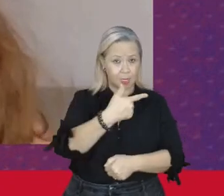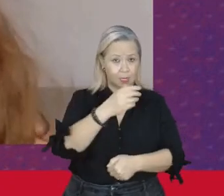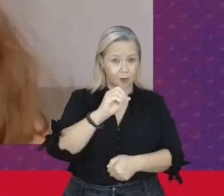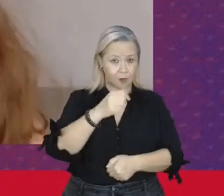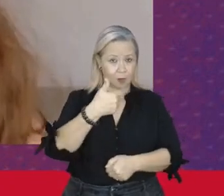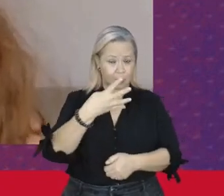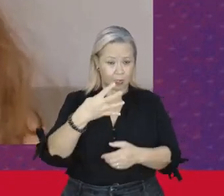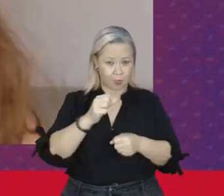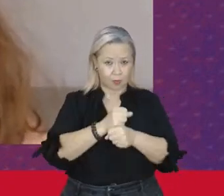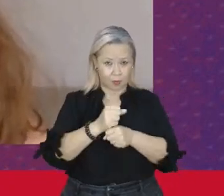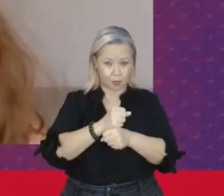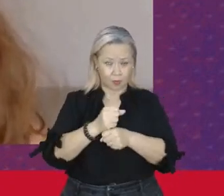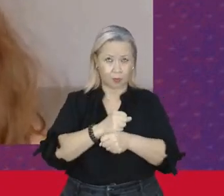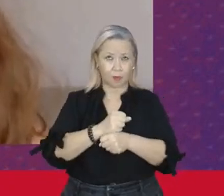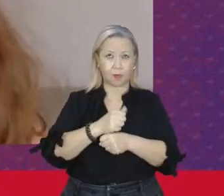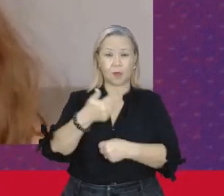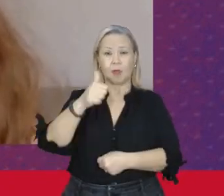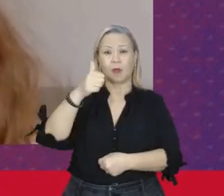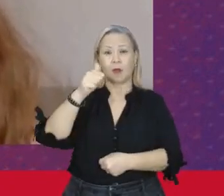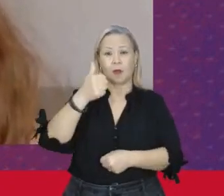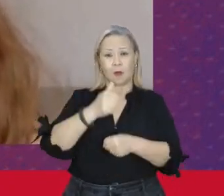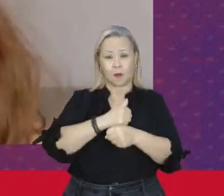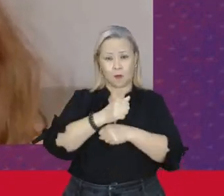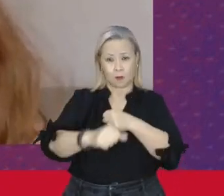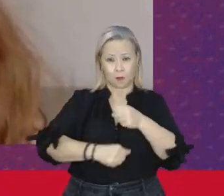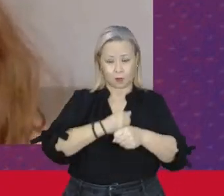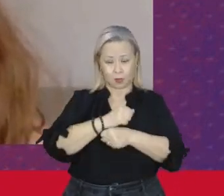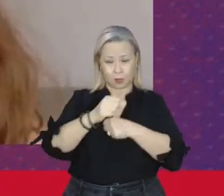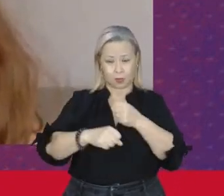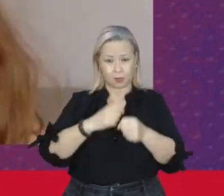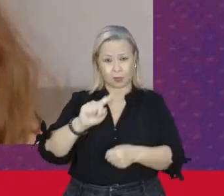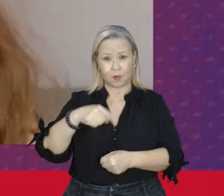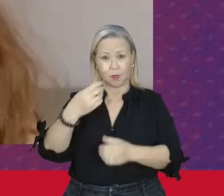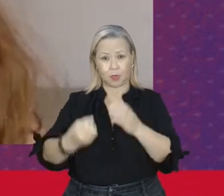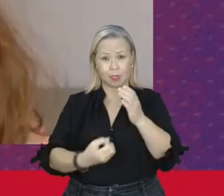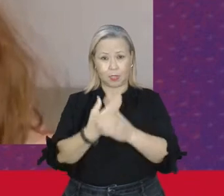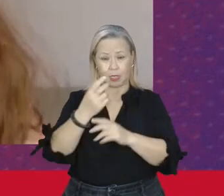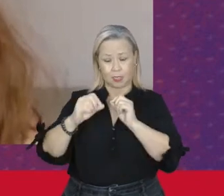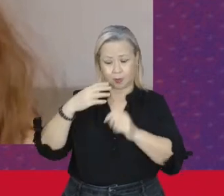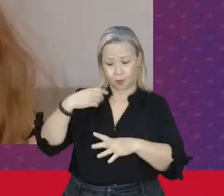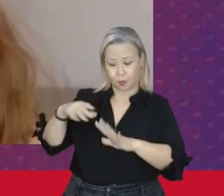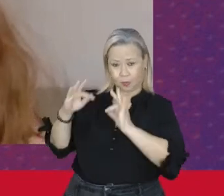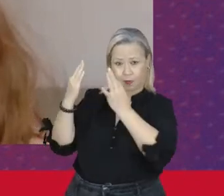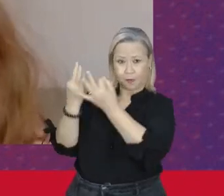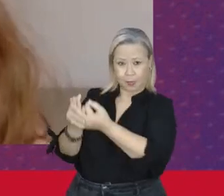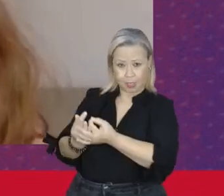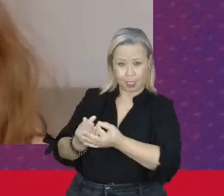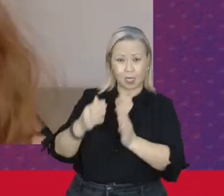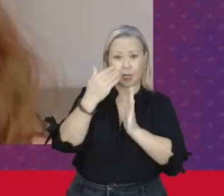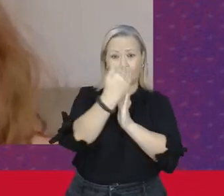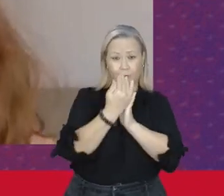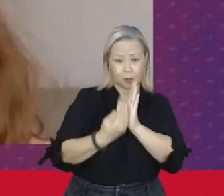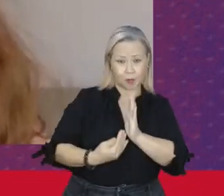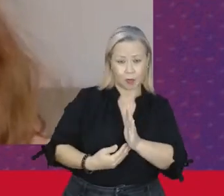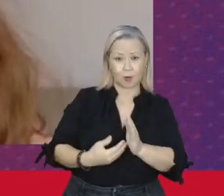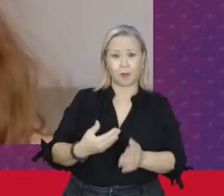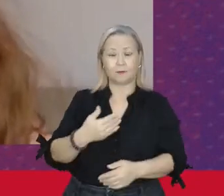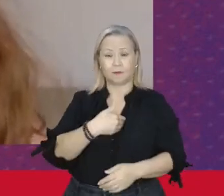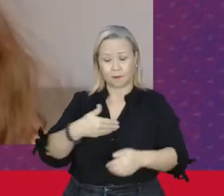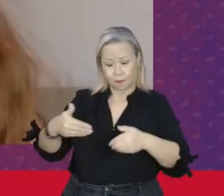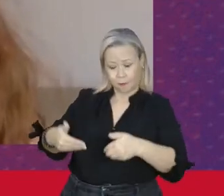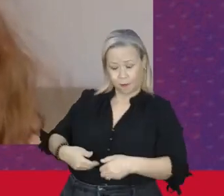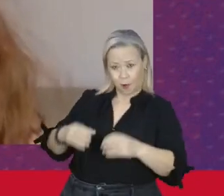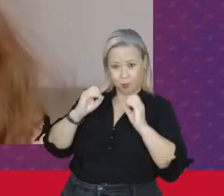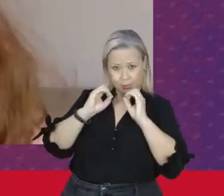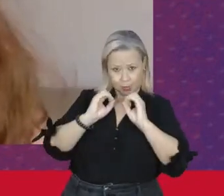né, 11 anos após a instituição do Bolsa Família e do programa Fome Zero, o Brasil conseguiu sair do mapa da fome.